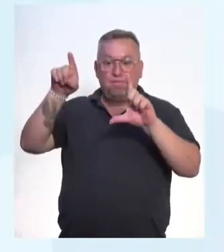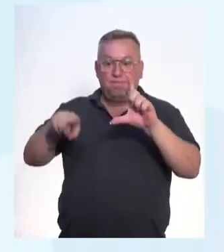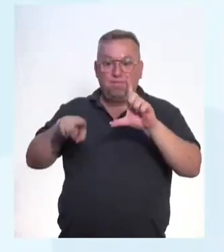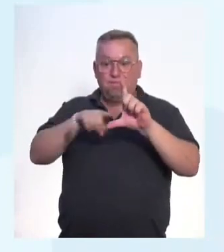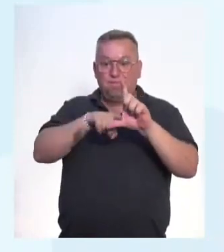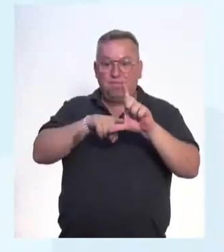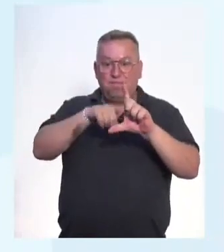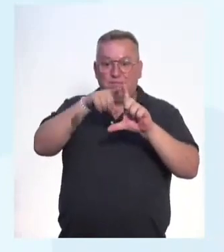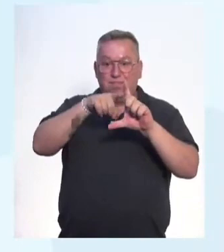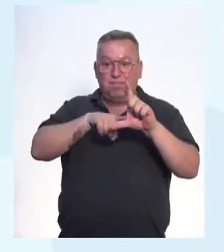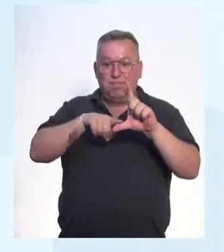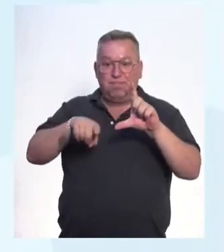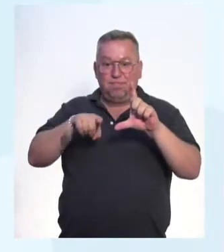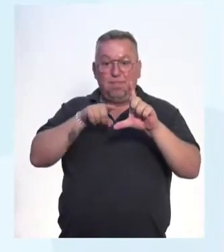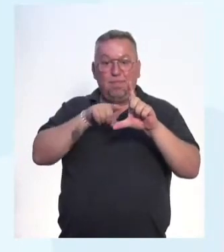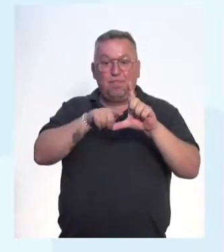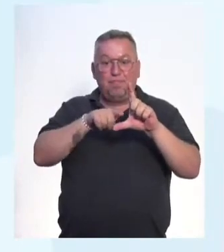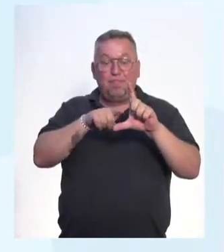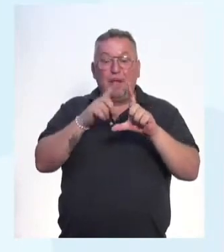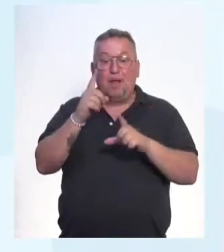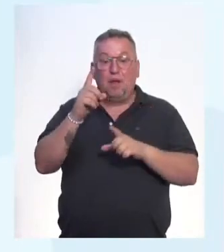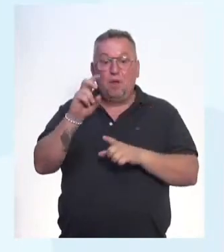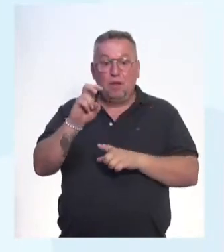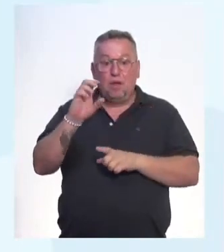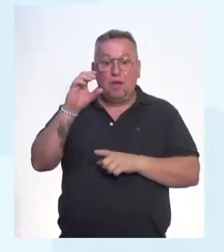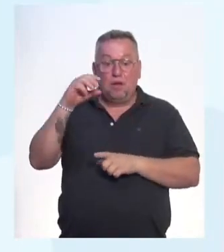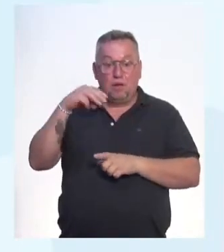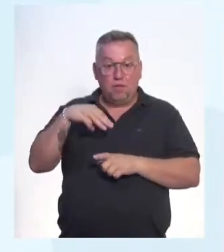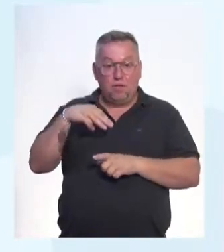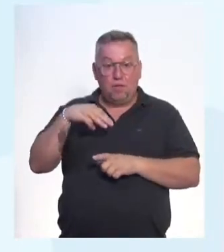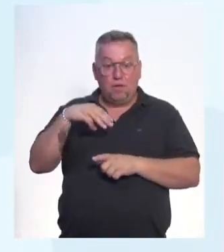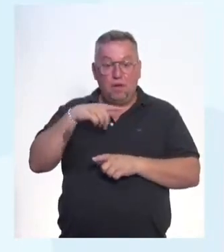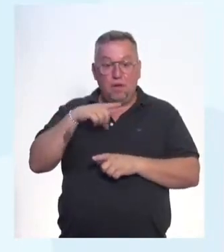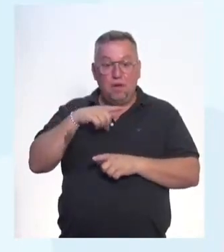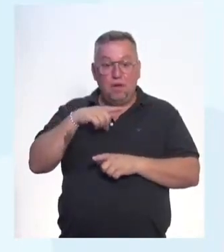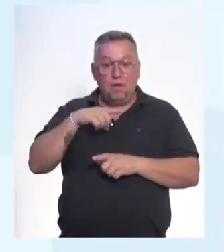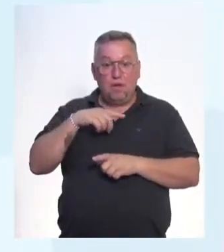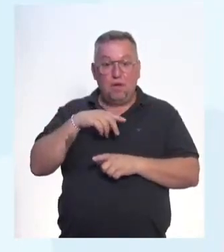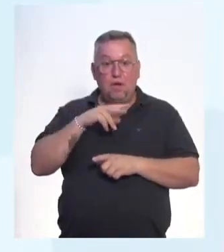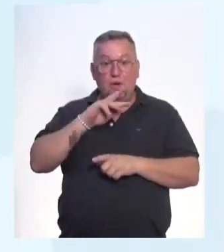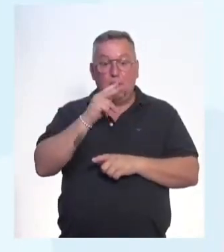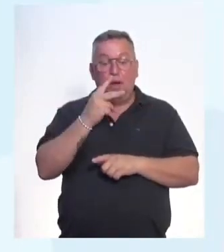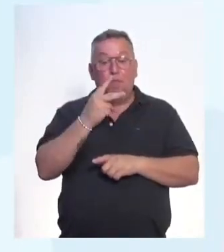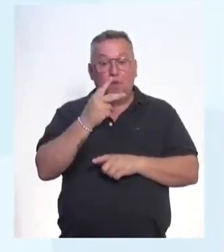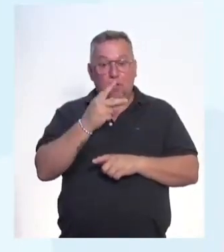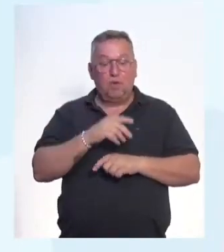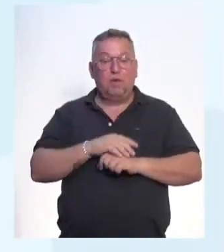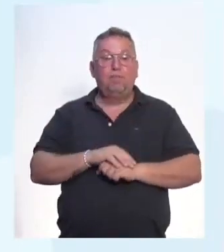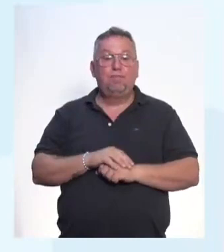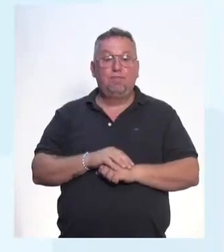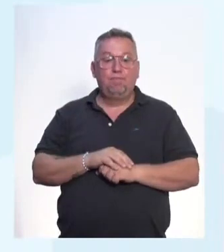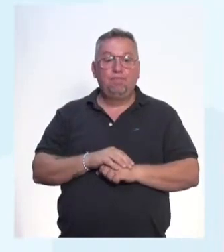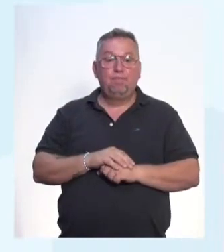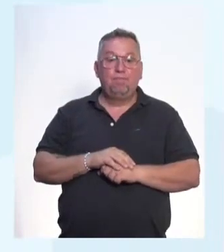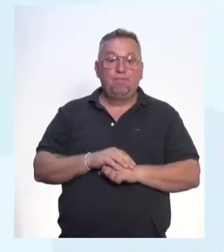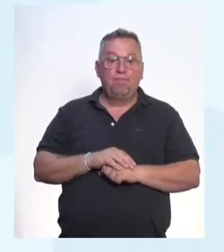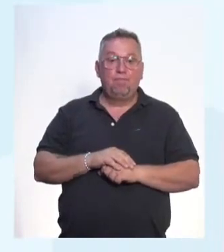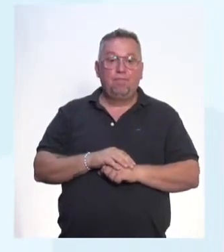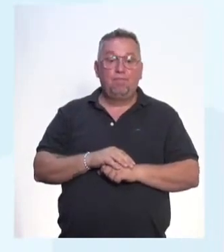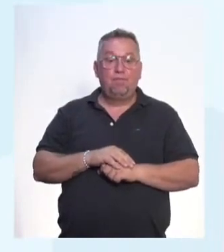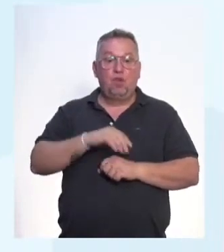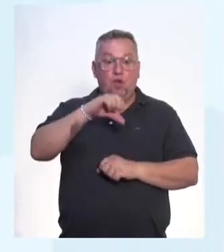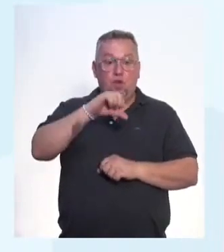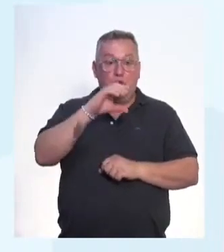Isso significa que o 15 centímetros vai ser a minha hipotenusa. Portanto,